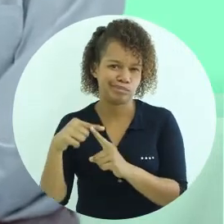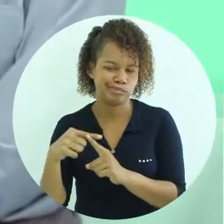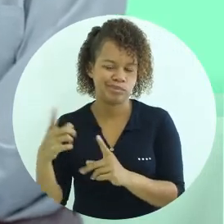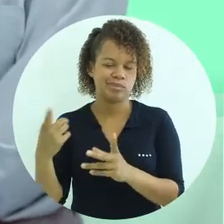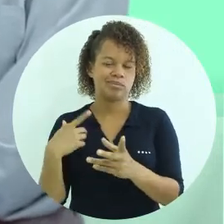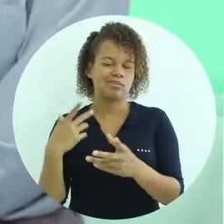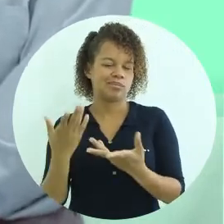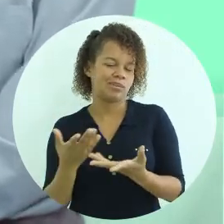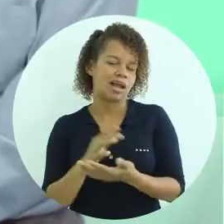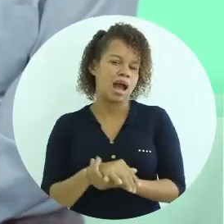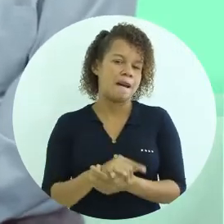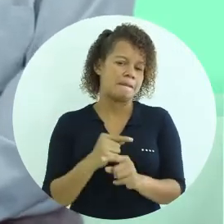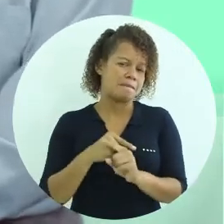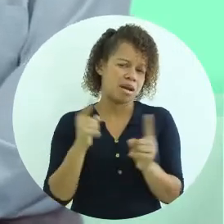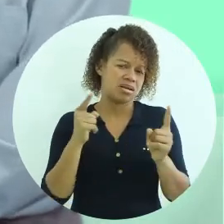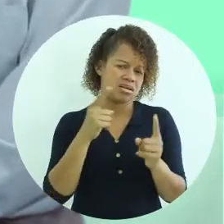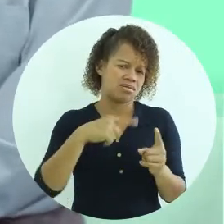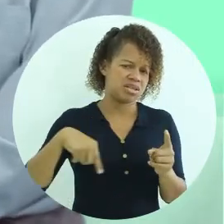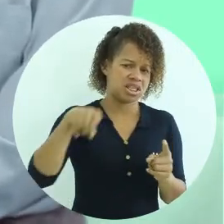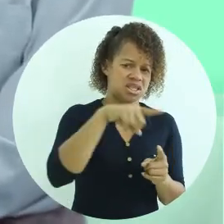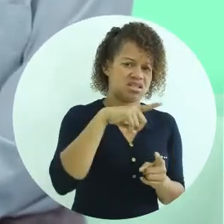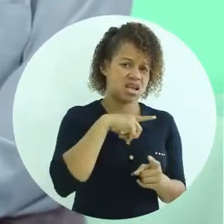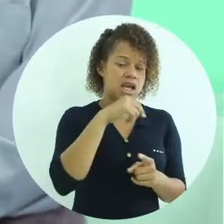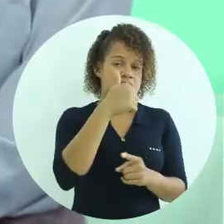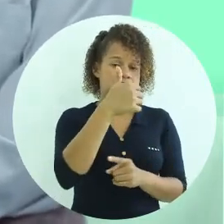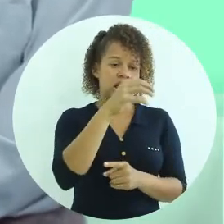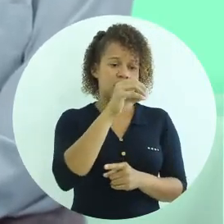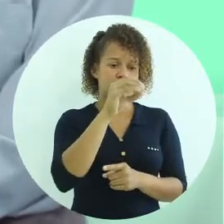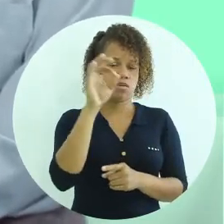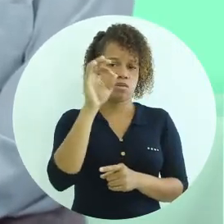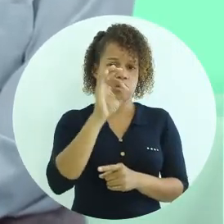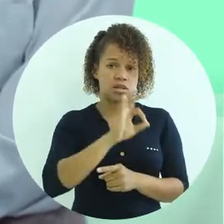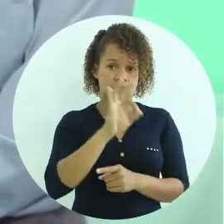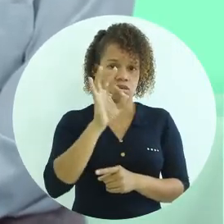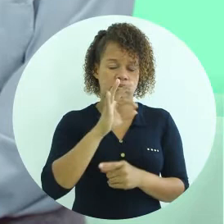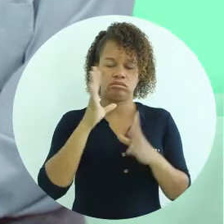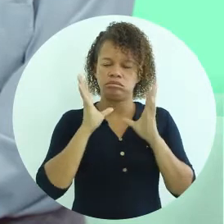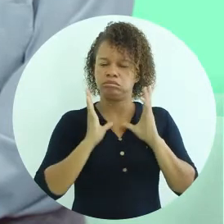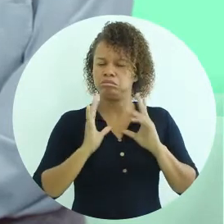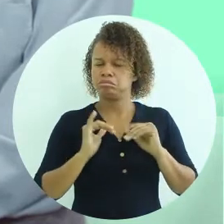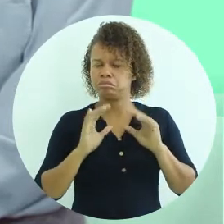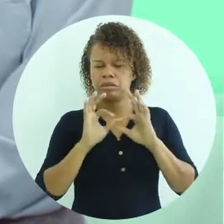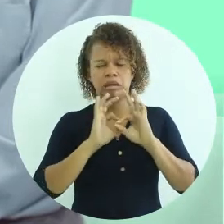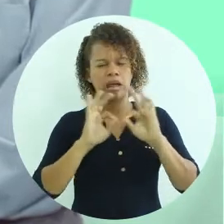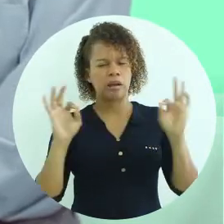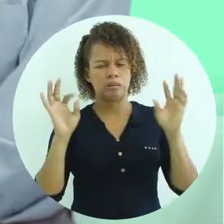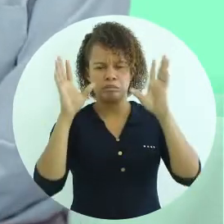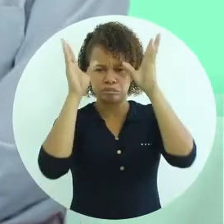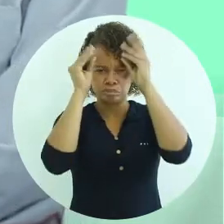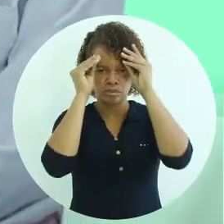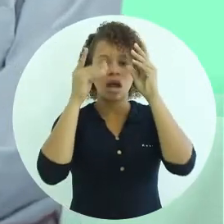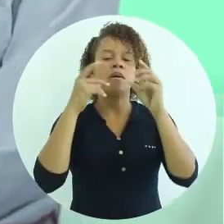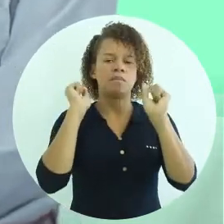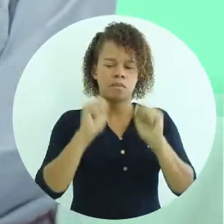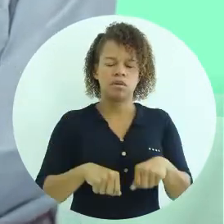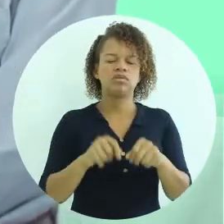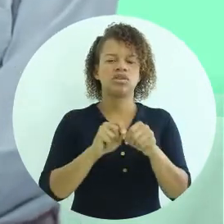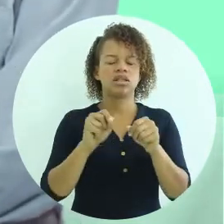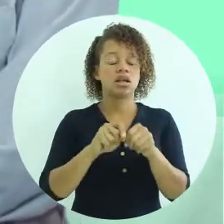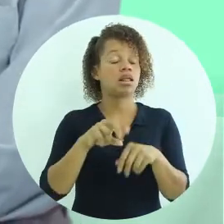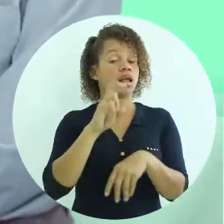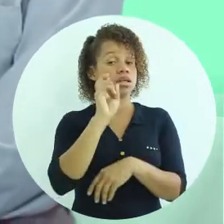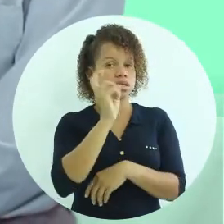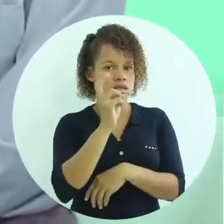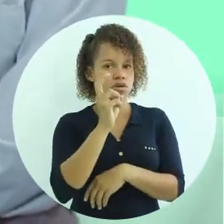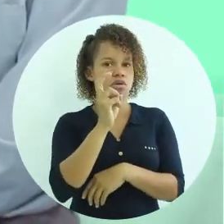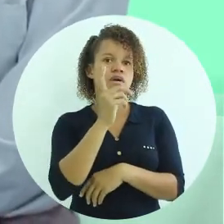tipo. Mas assim, mesmo que você seja 100% tranquilo assim, em suas importações, pode você fazer 5 operações da canal verde e uma